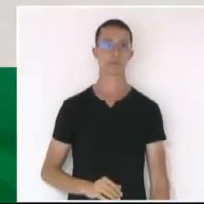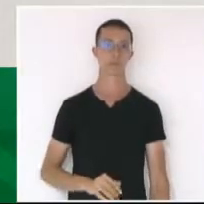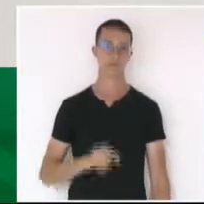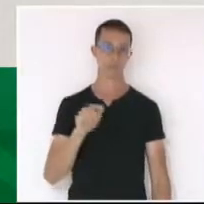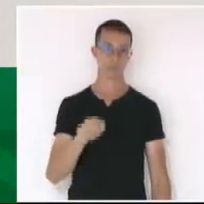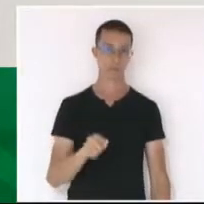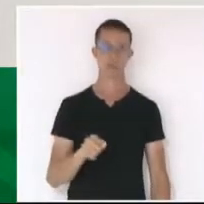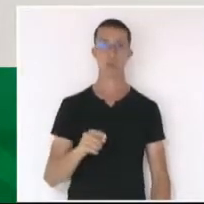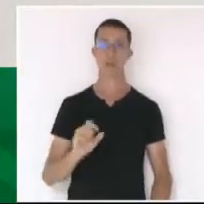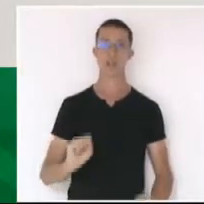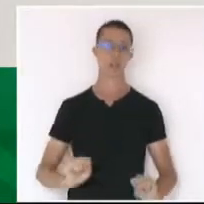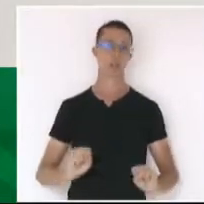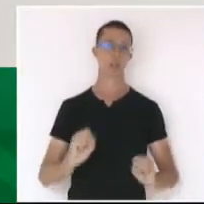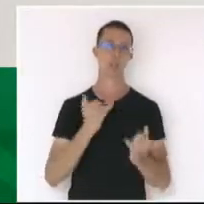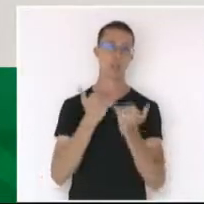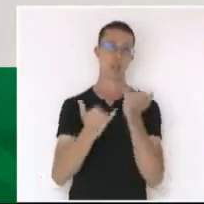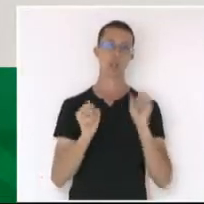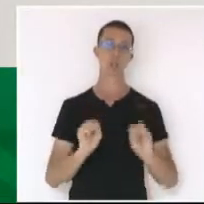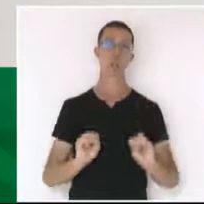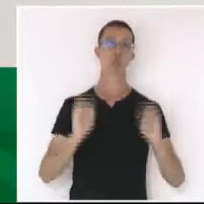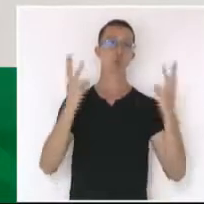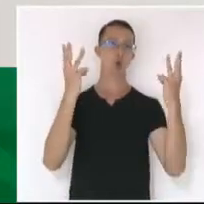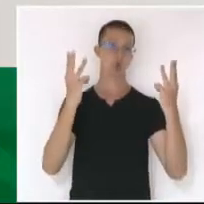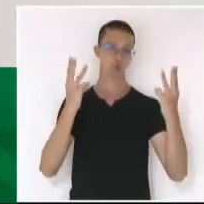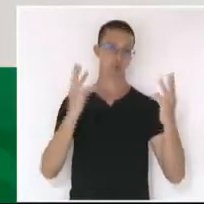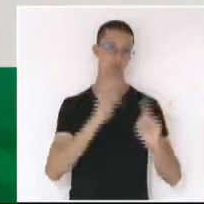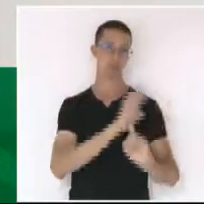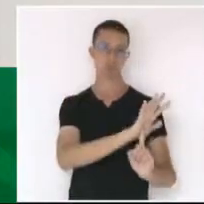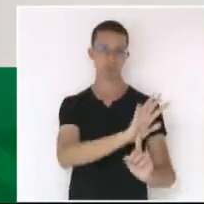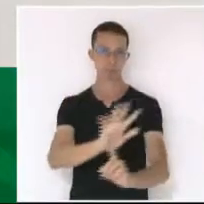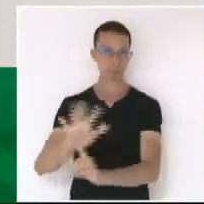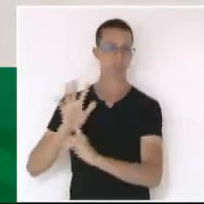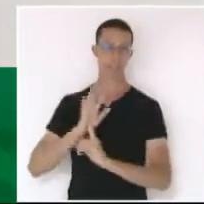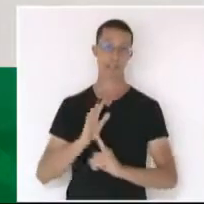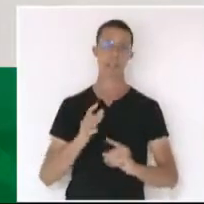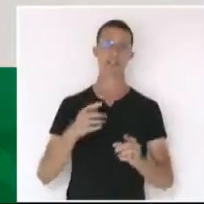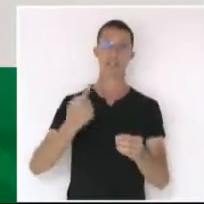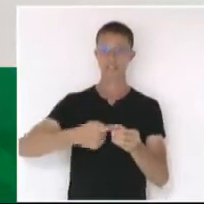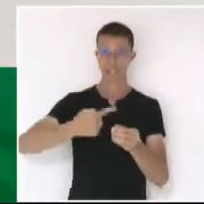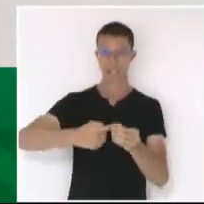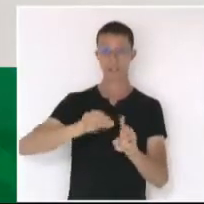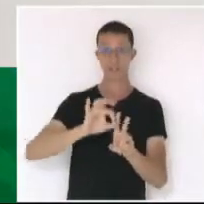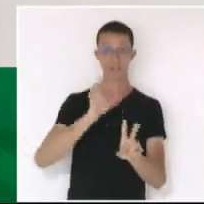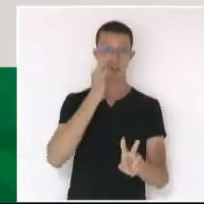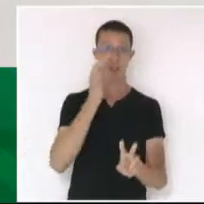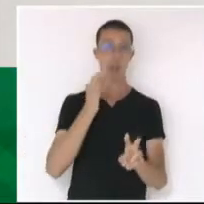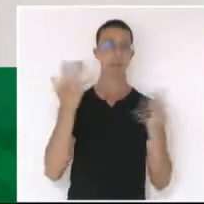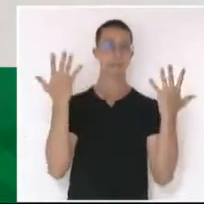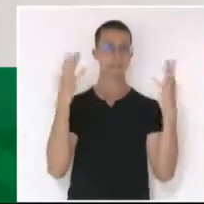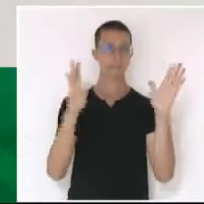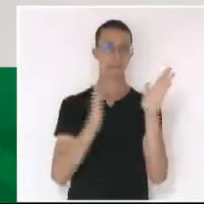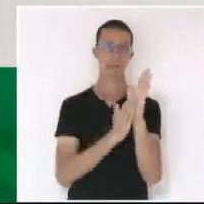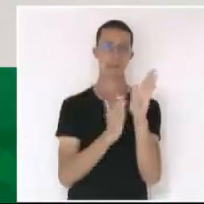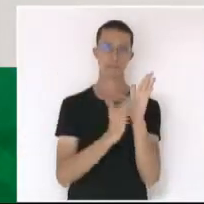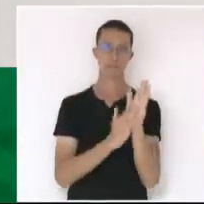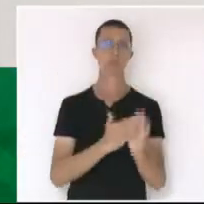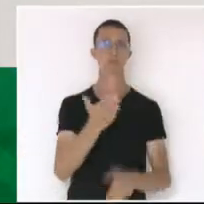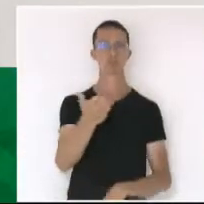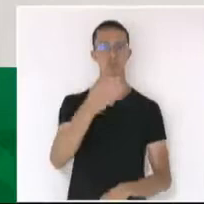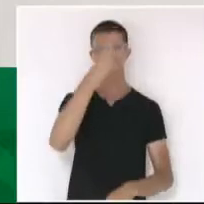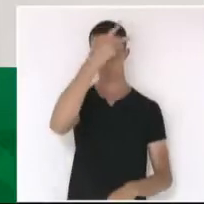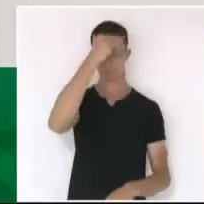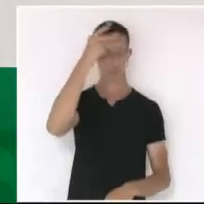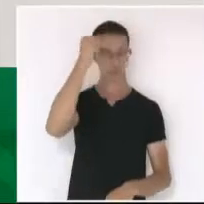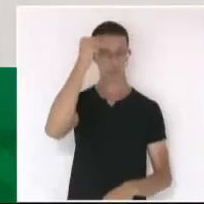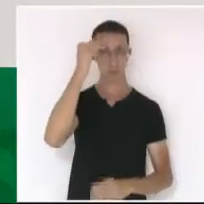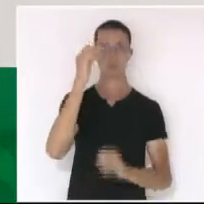show de bola por isso de parabéns Videira mesmo de Parabéns prefeito borga Parabéns os